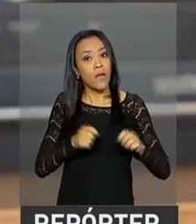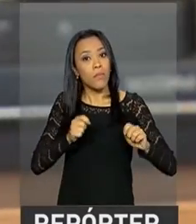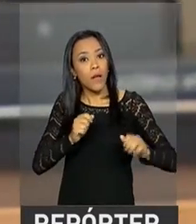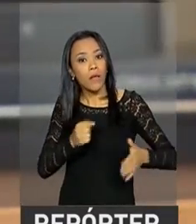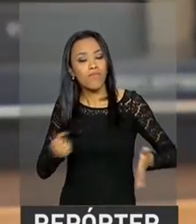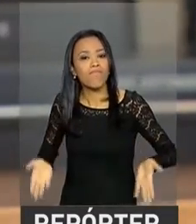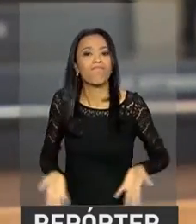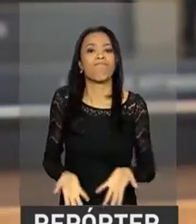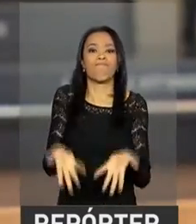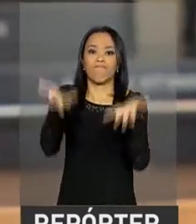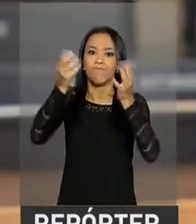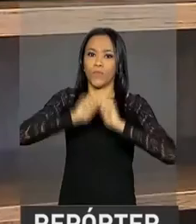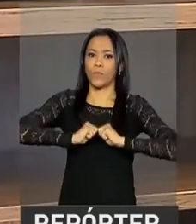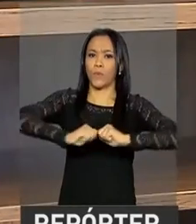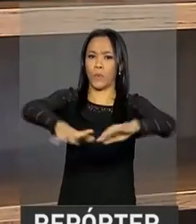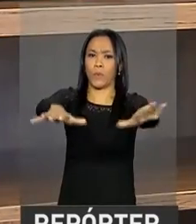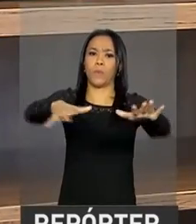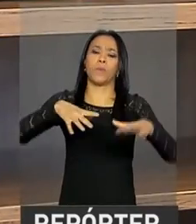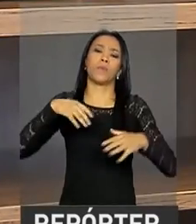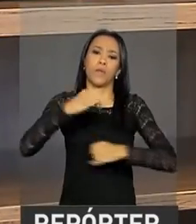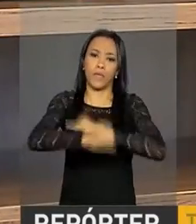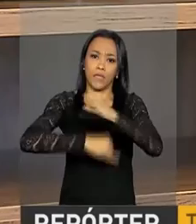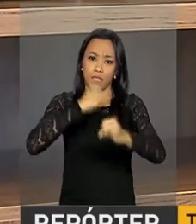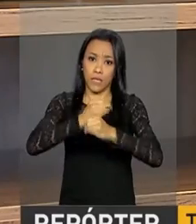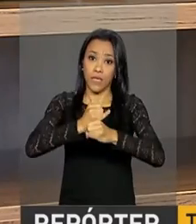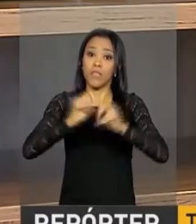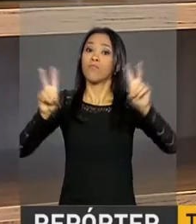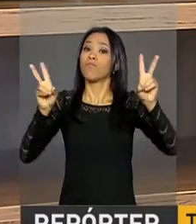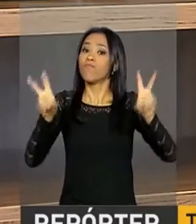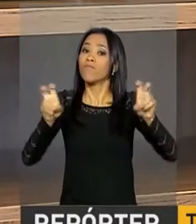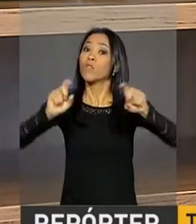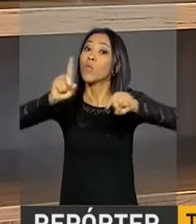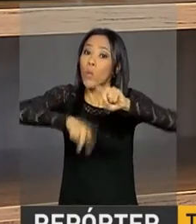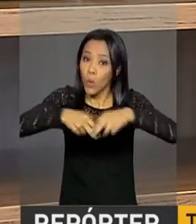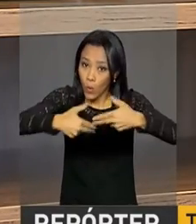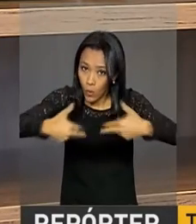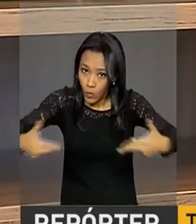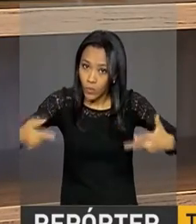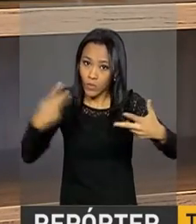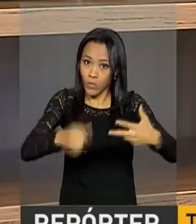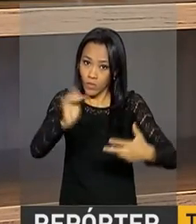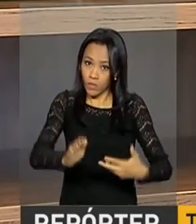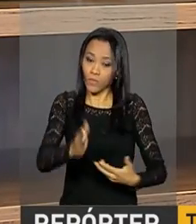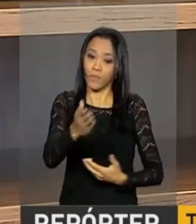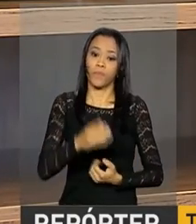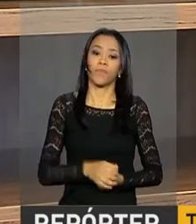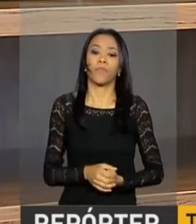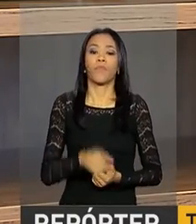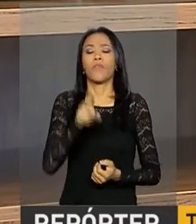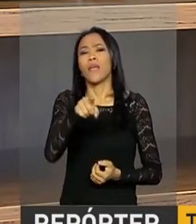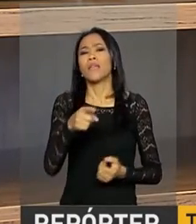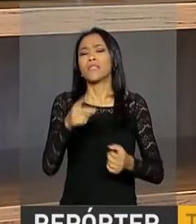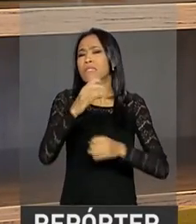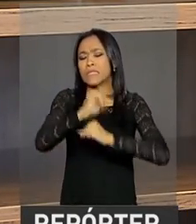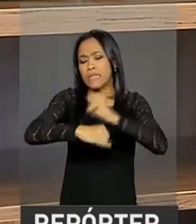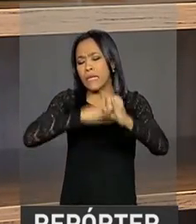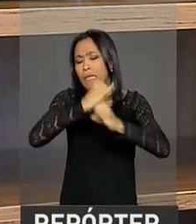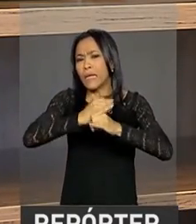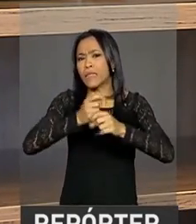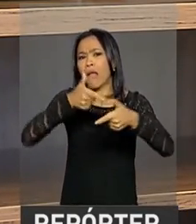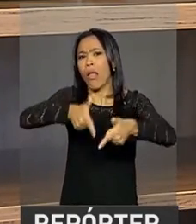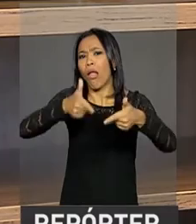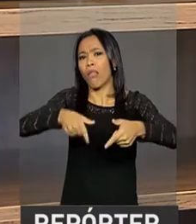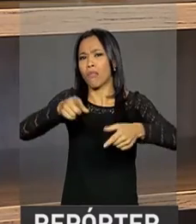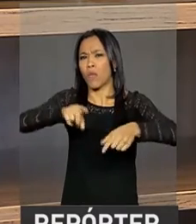internet das coisas no país nenhum lugar do mundo a construção de um plano nacional de internet das coisas tem sido feito como no brasil